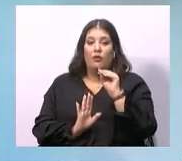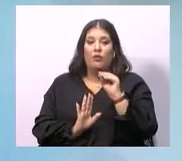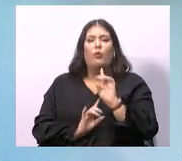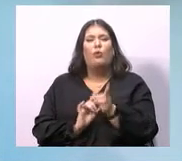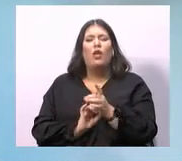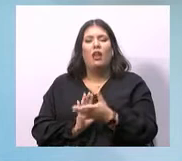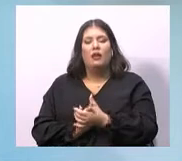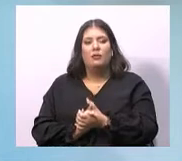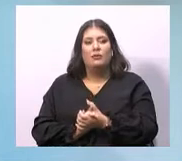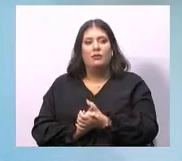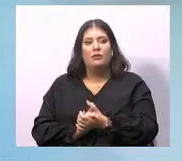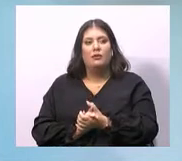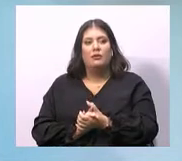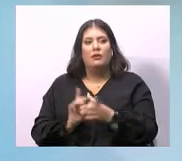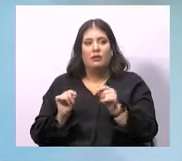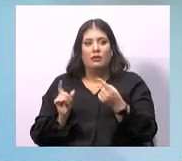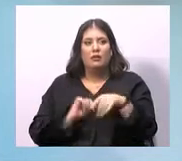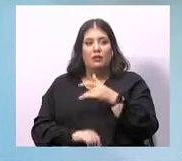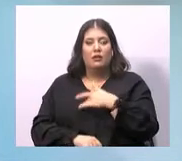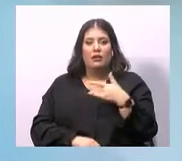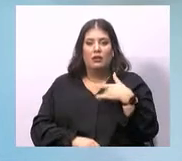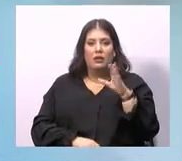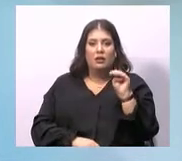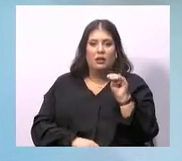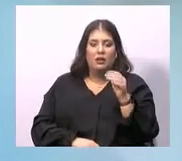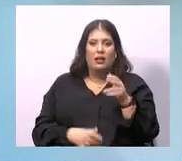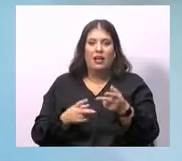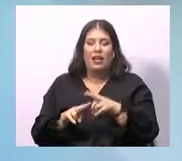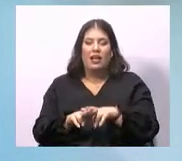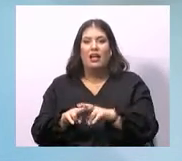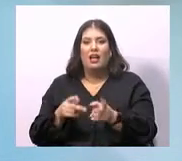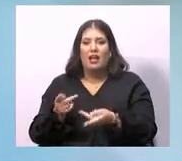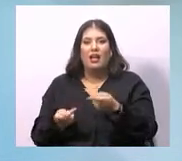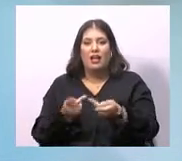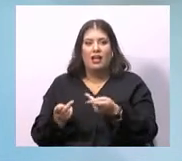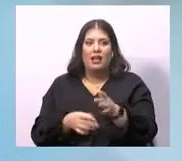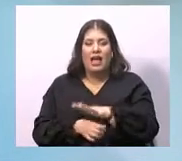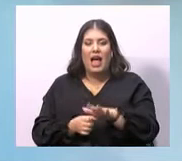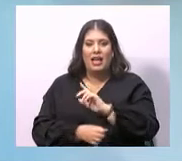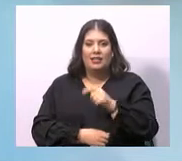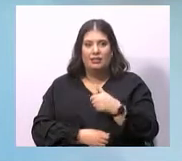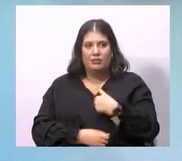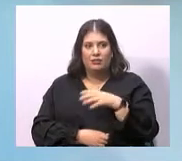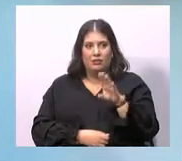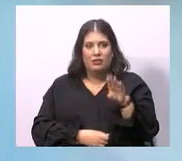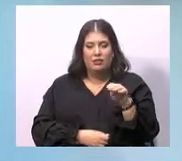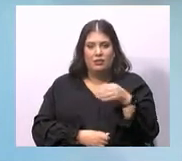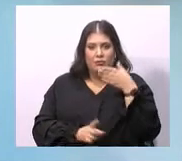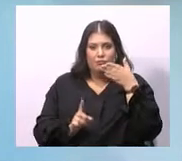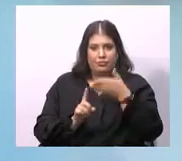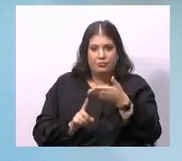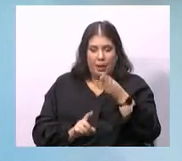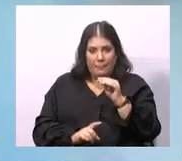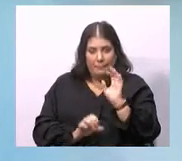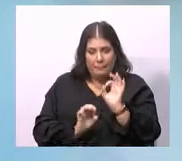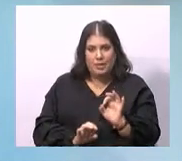era também recorrer a um podologista para analisar em específico a nossa área, que é o membro inferior, mais concretamente os